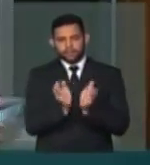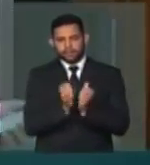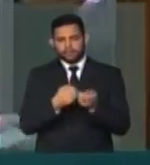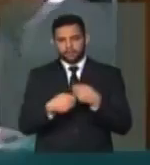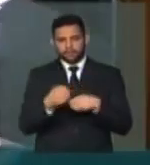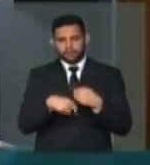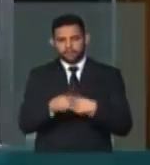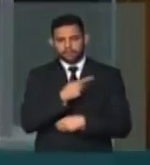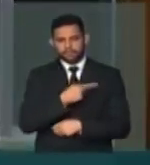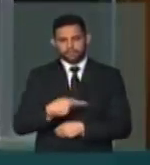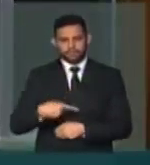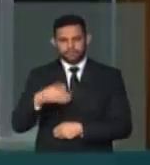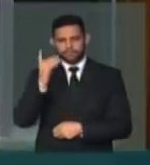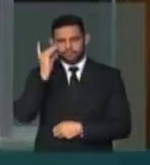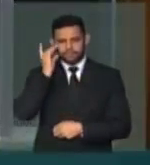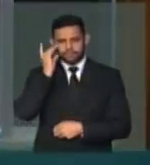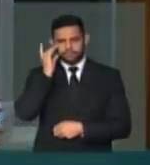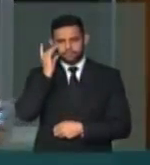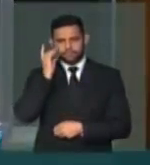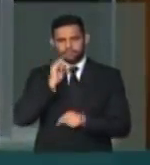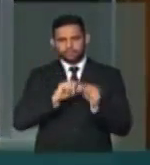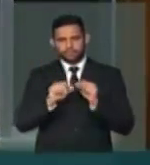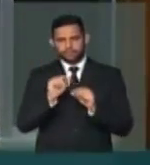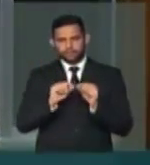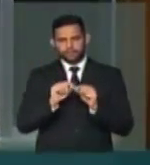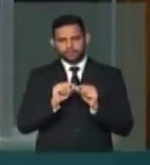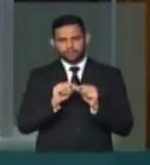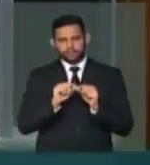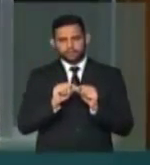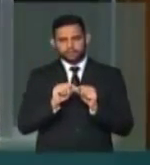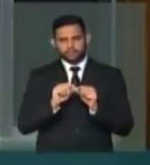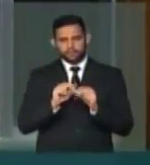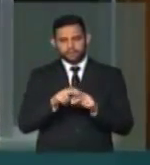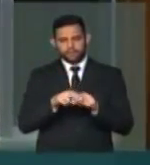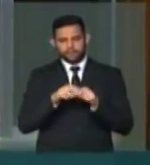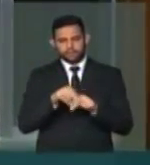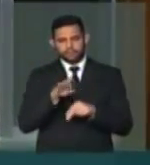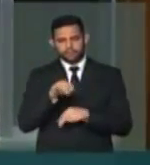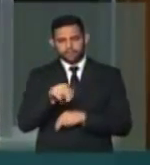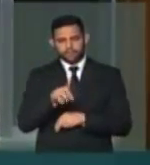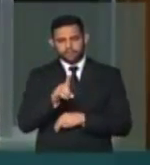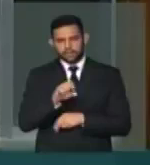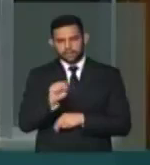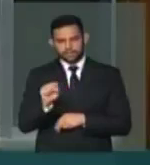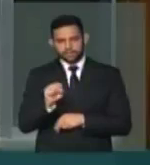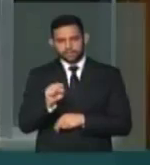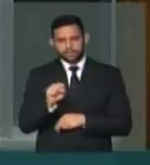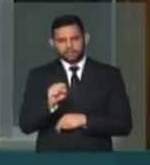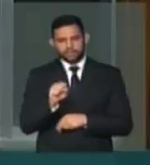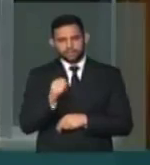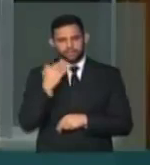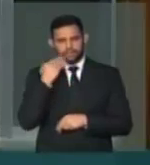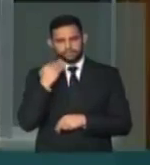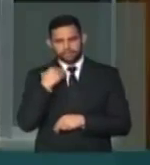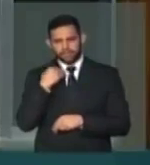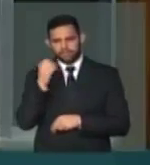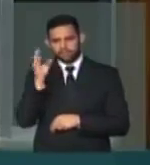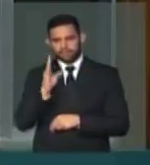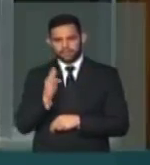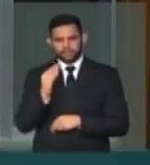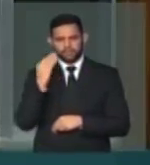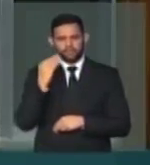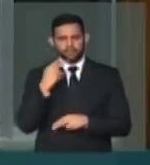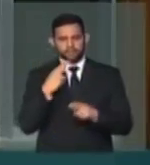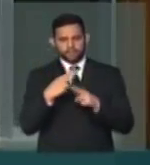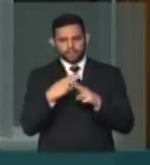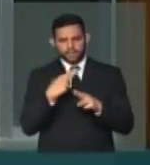da presidente Dilma, para que, através do BNDES, através do Banco do Brasil, através